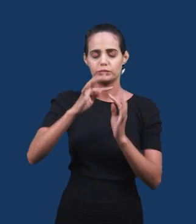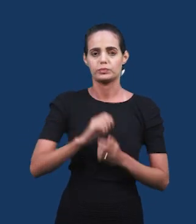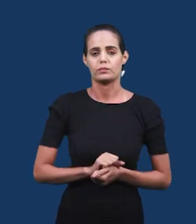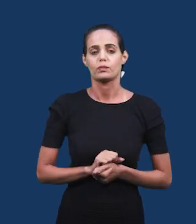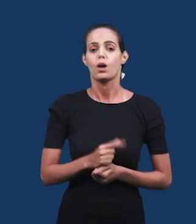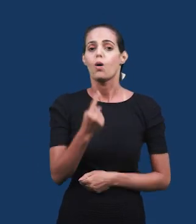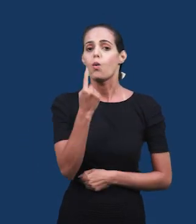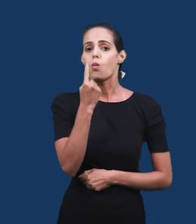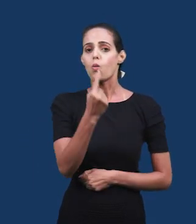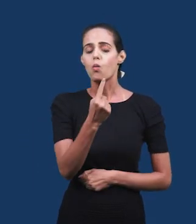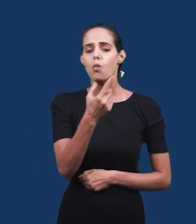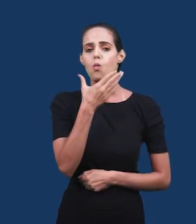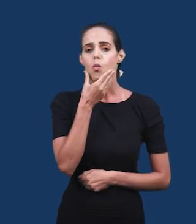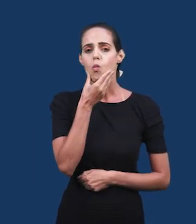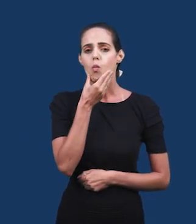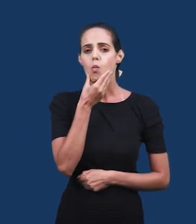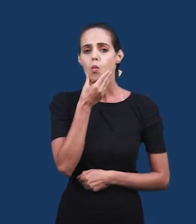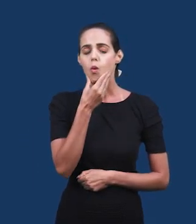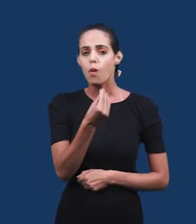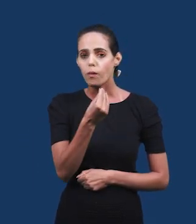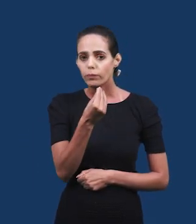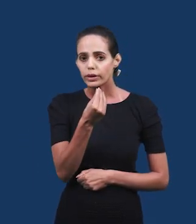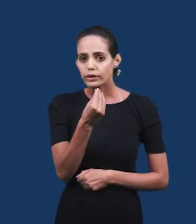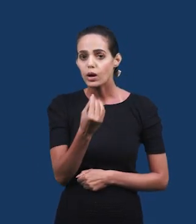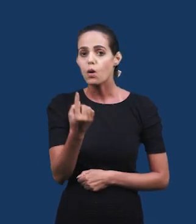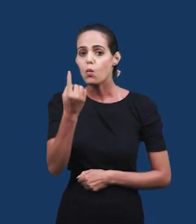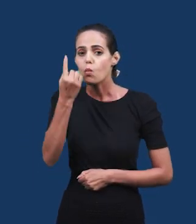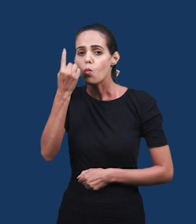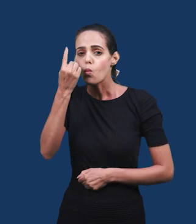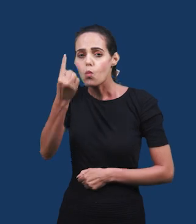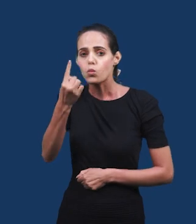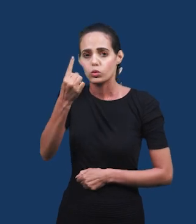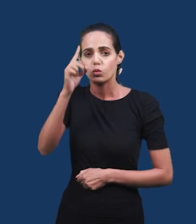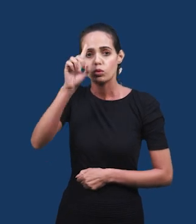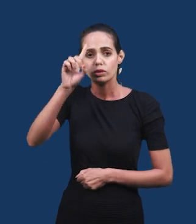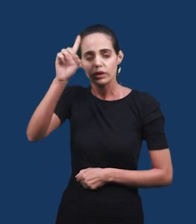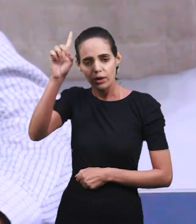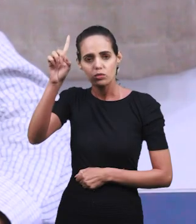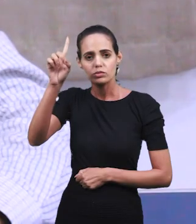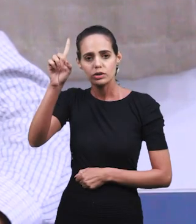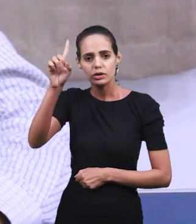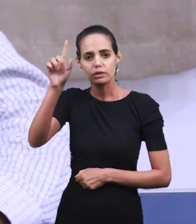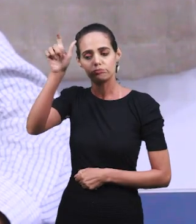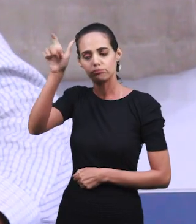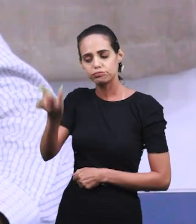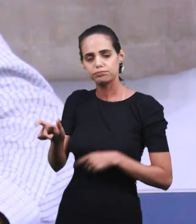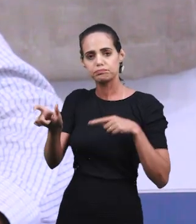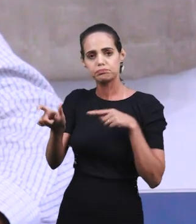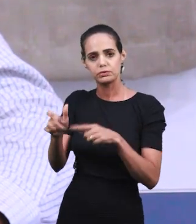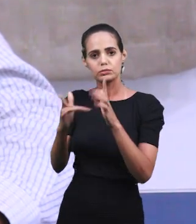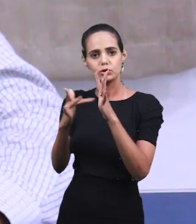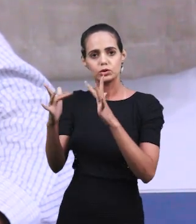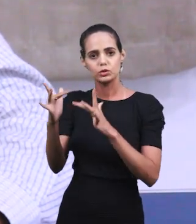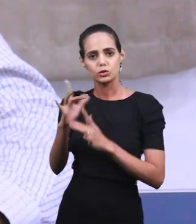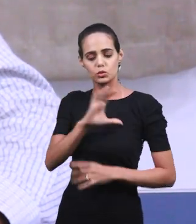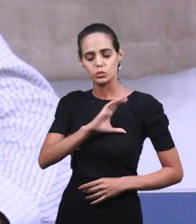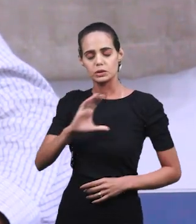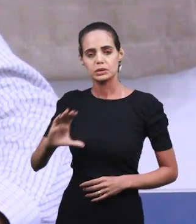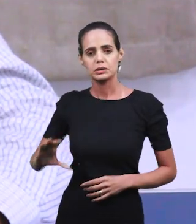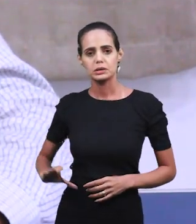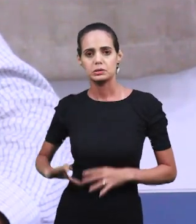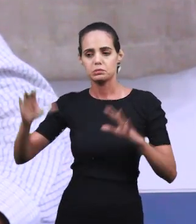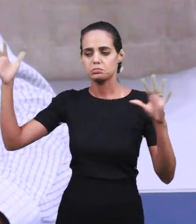um só Deus e um só mediador entre Deus e os homens, Jesus Cristo, homem. O dogma combatido por Lutero foi